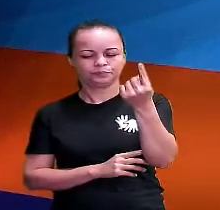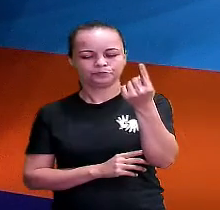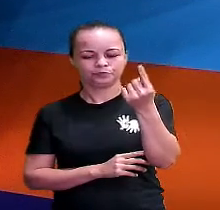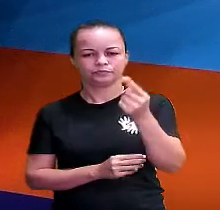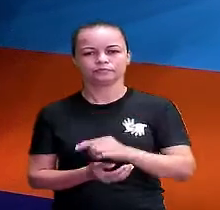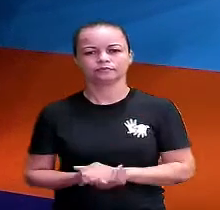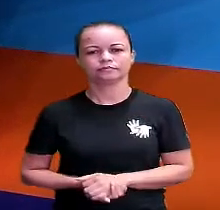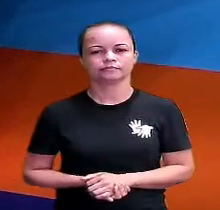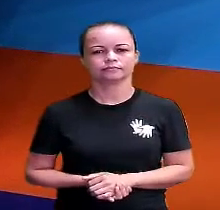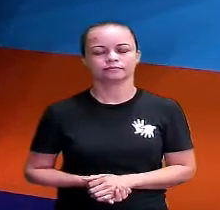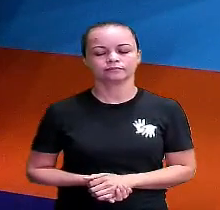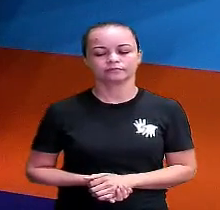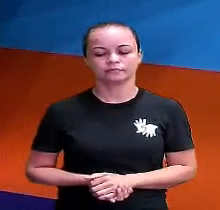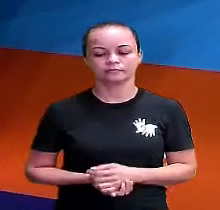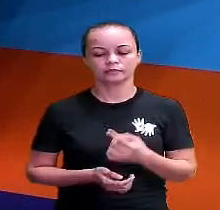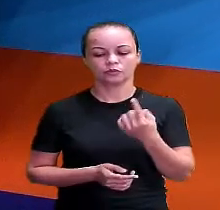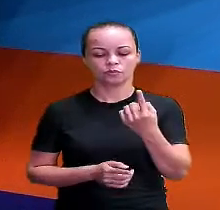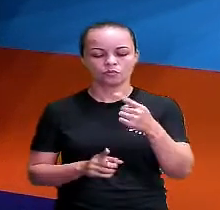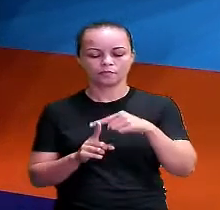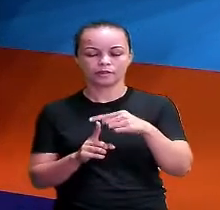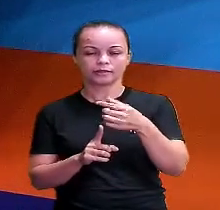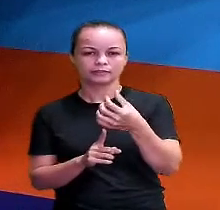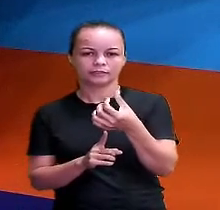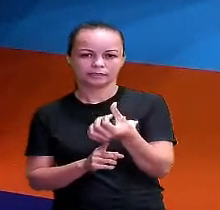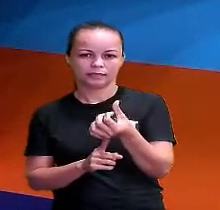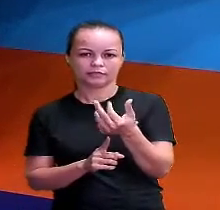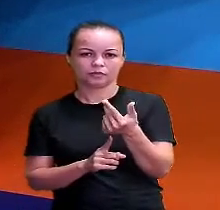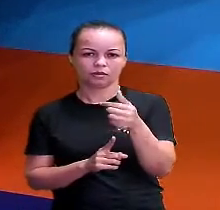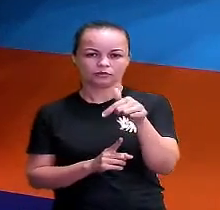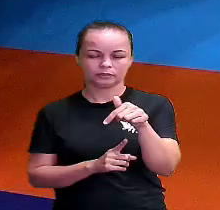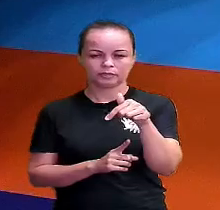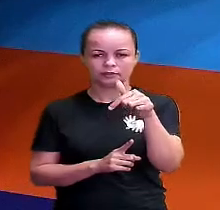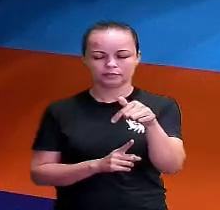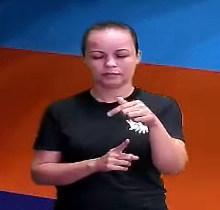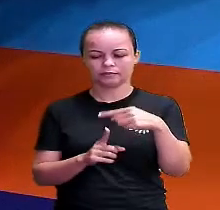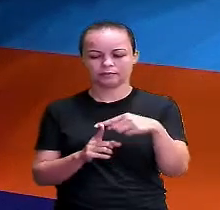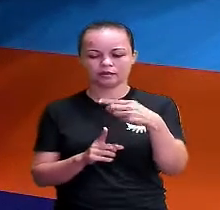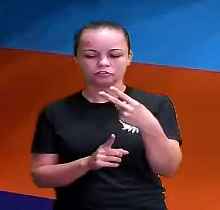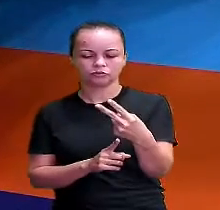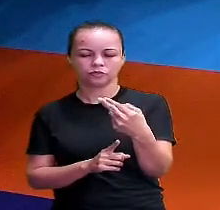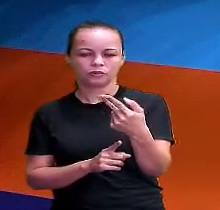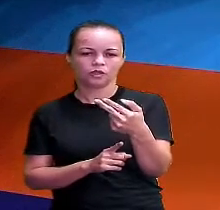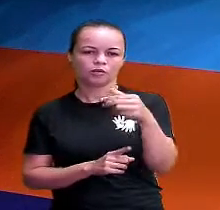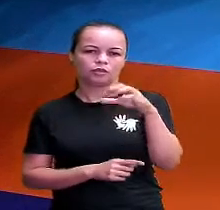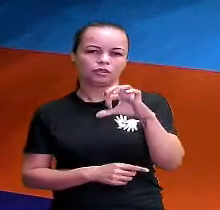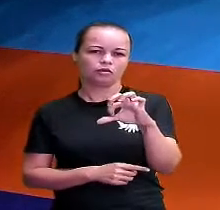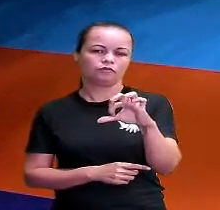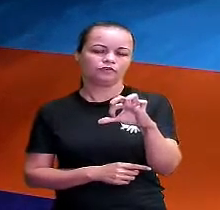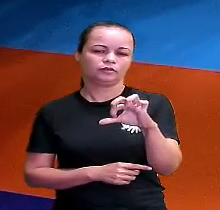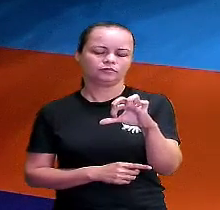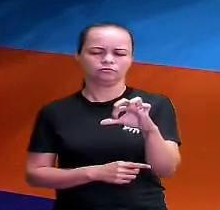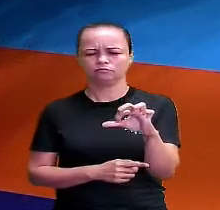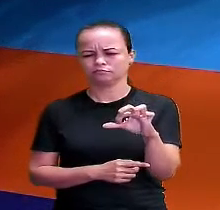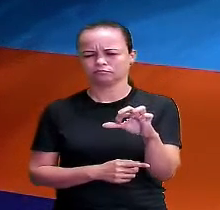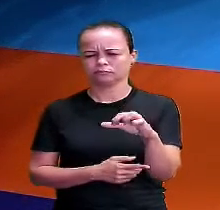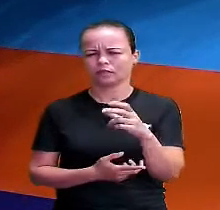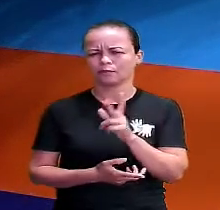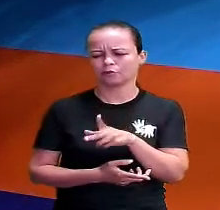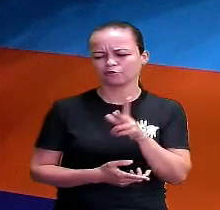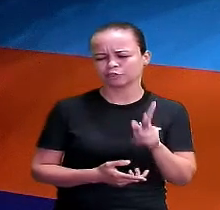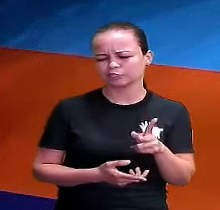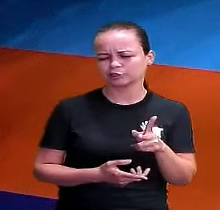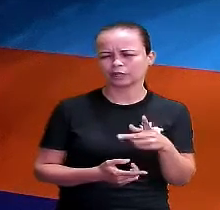aqui. 1 mais 6, 7. 7 mais 2 vai dar 9. Ah, professora, mas